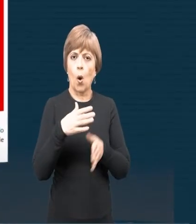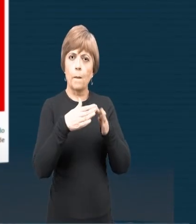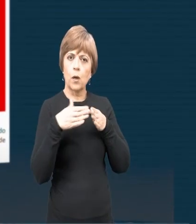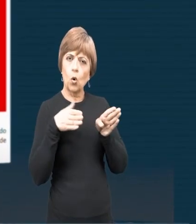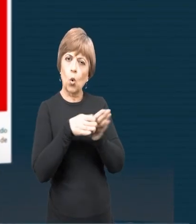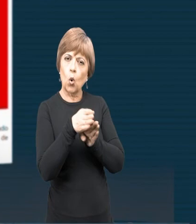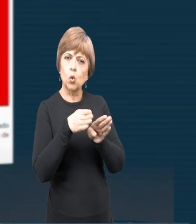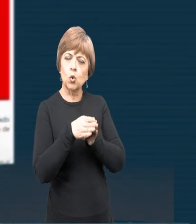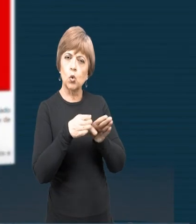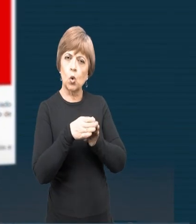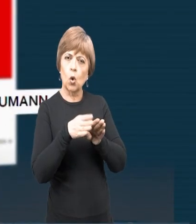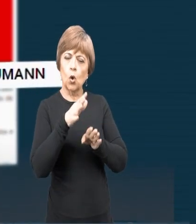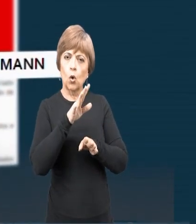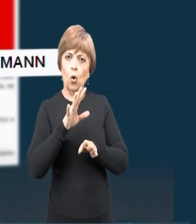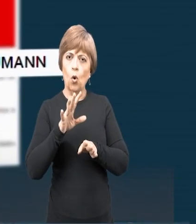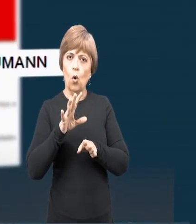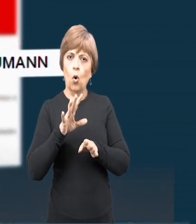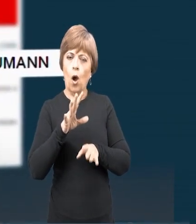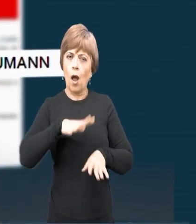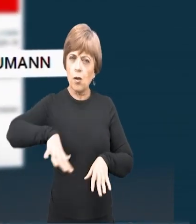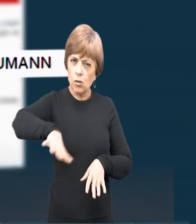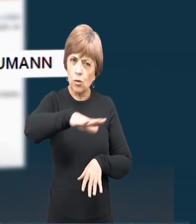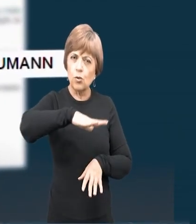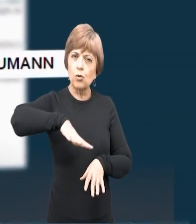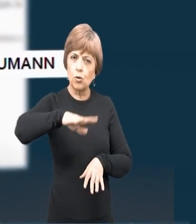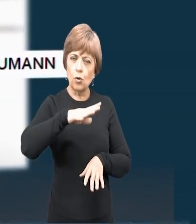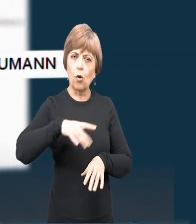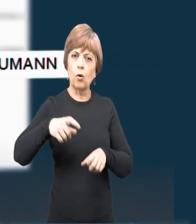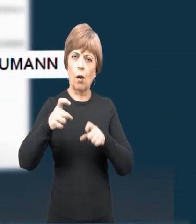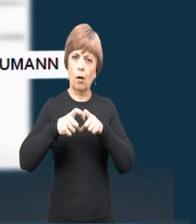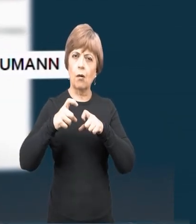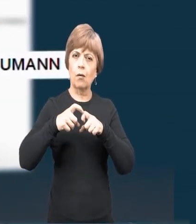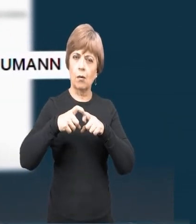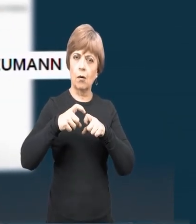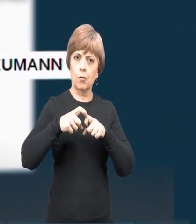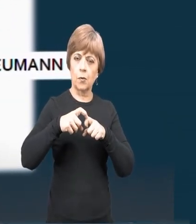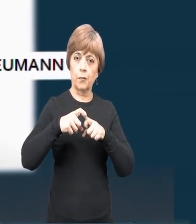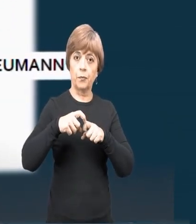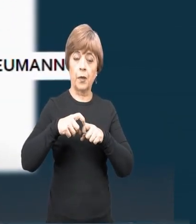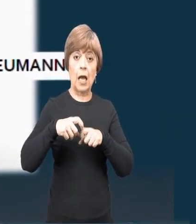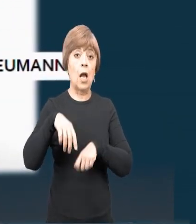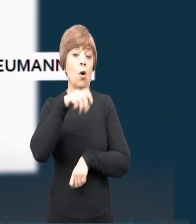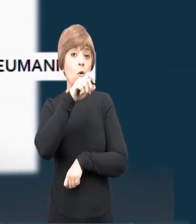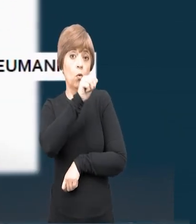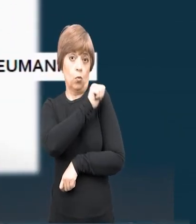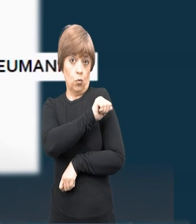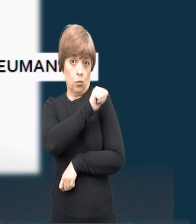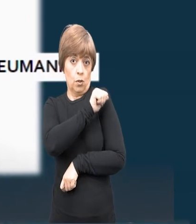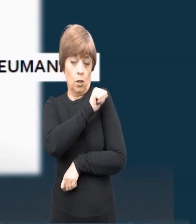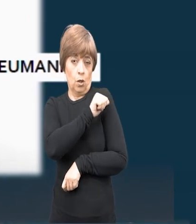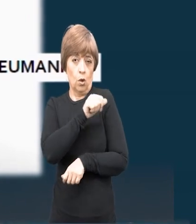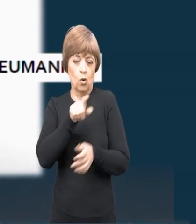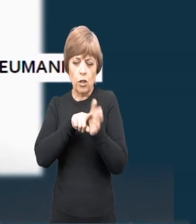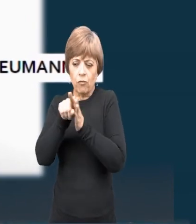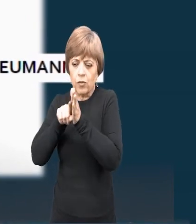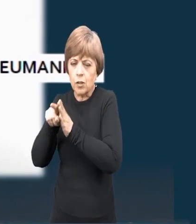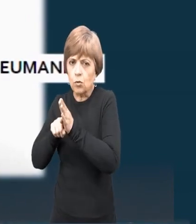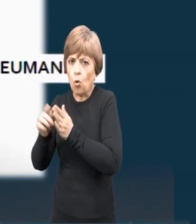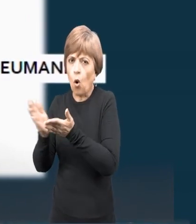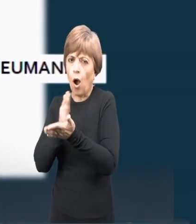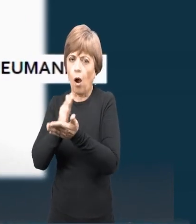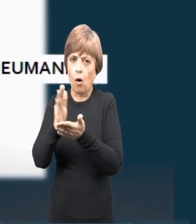Conselho Regional de Medicina do Estado do Rio de Janeiro já realizou algumas fiscalizações desde que essa